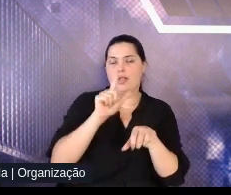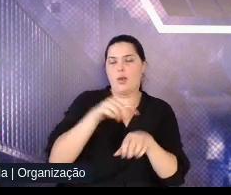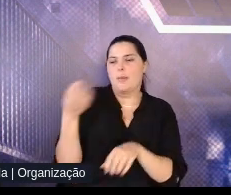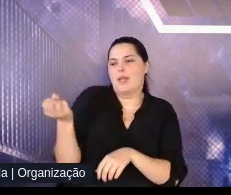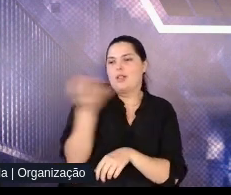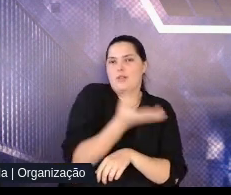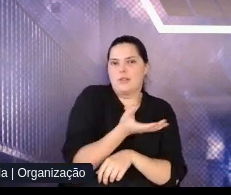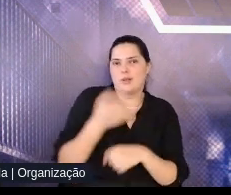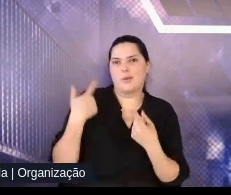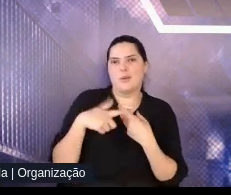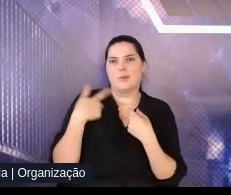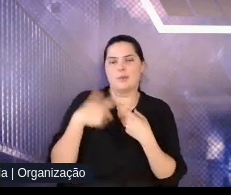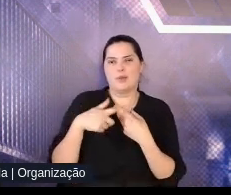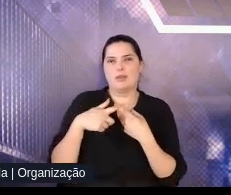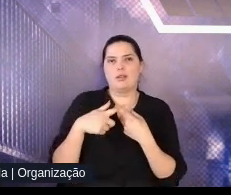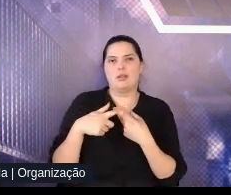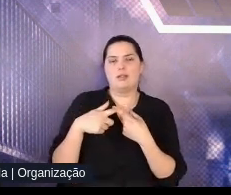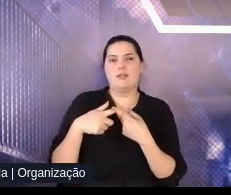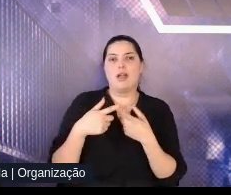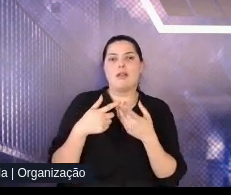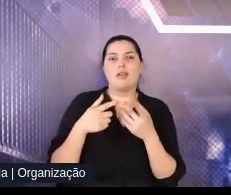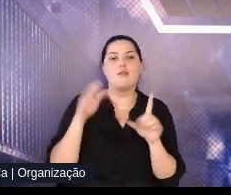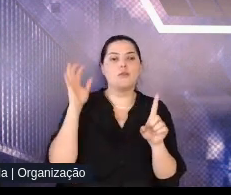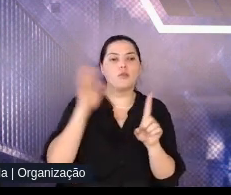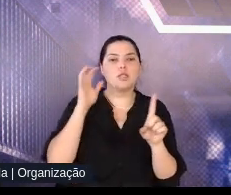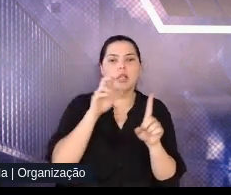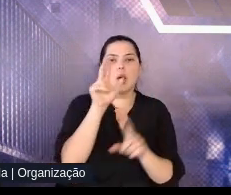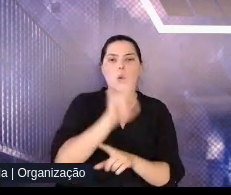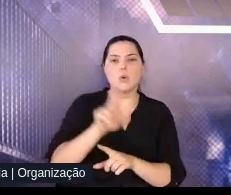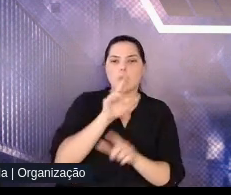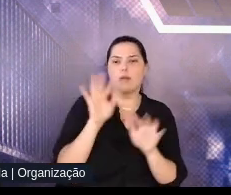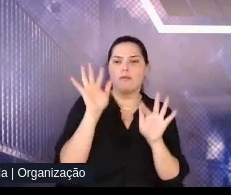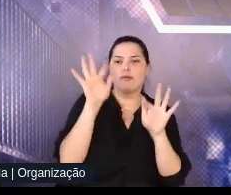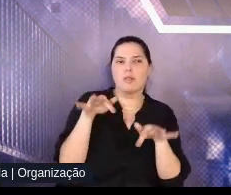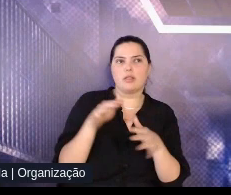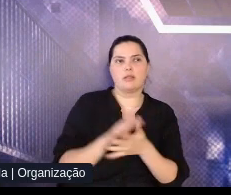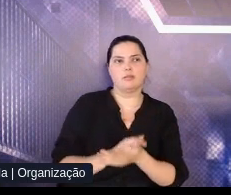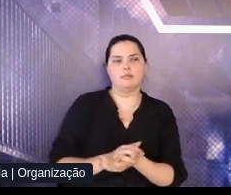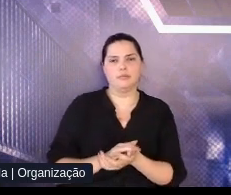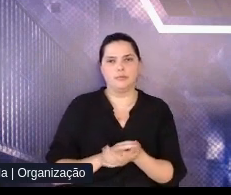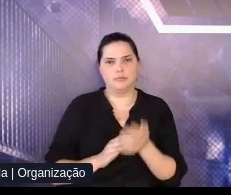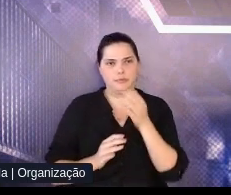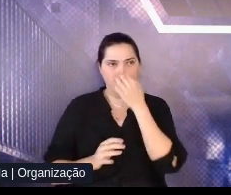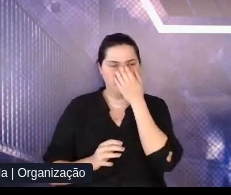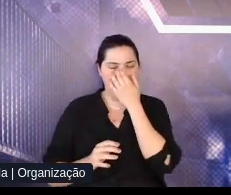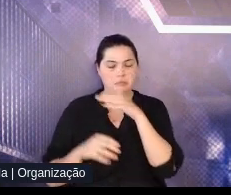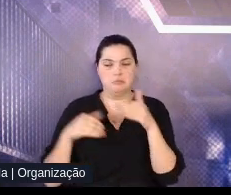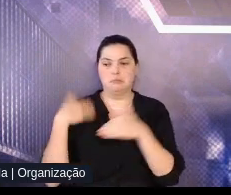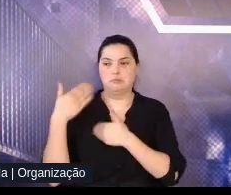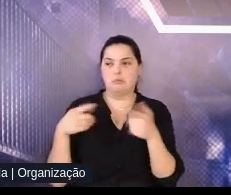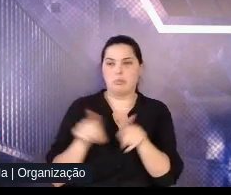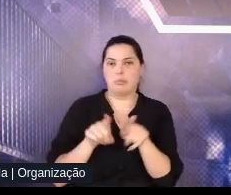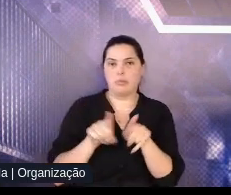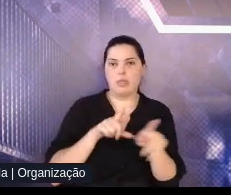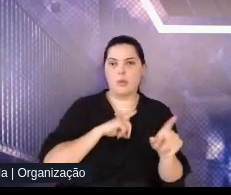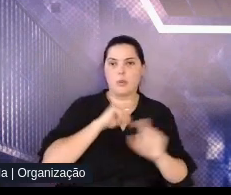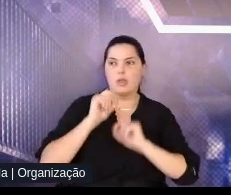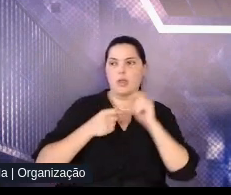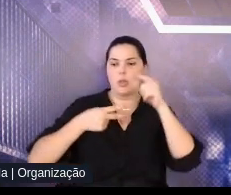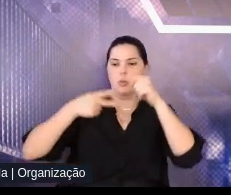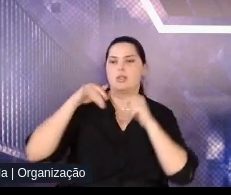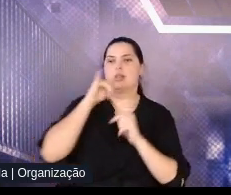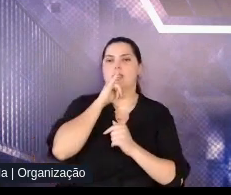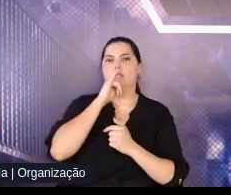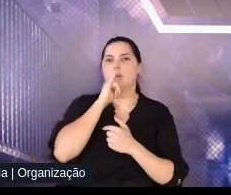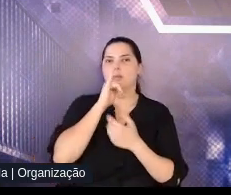inovação, porque ela vai afetar o usuário final. E aqui avançando, eu trouxe 2